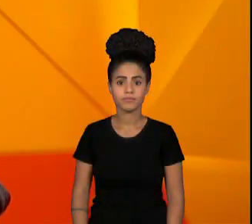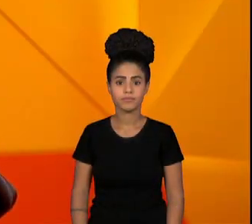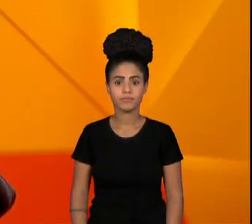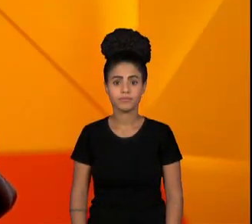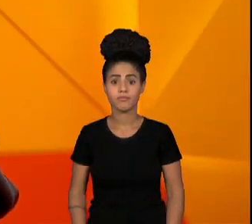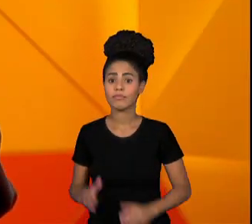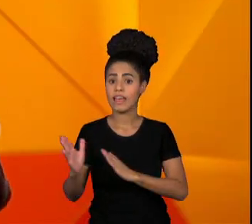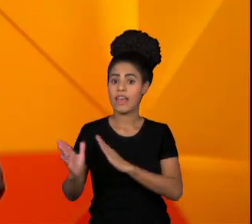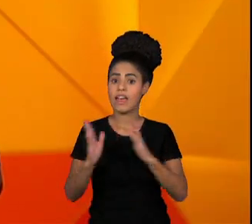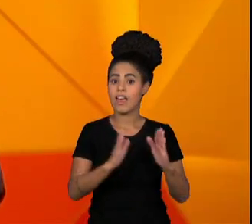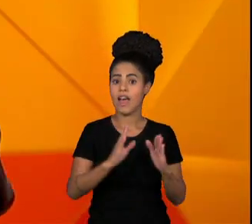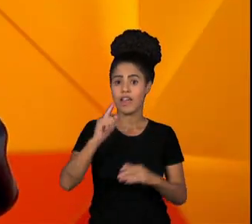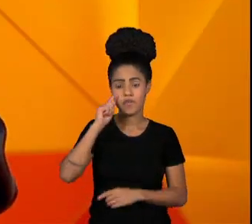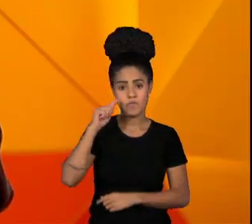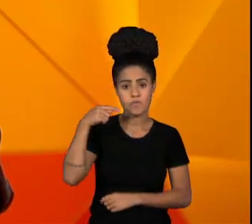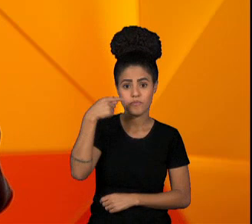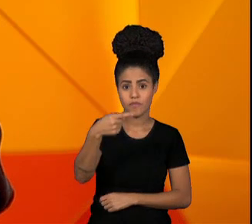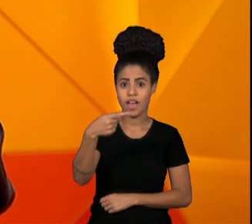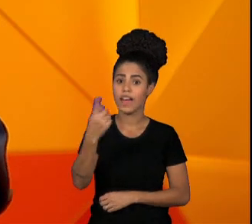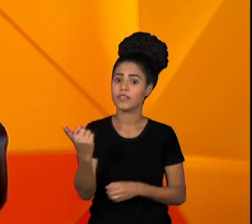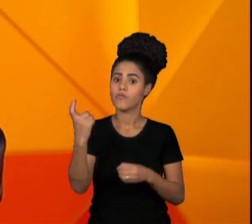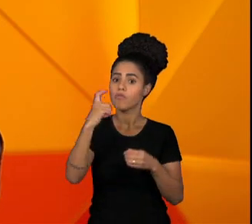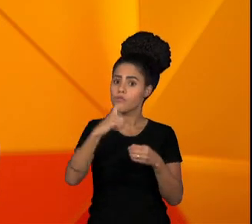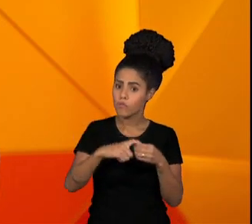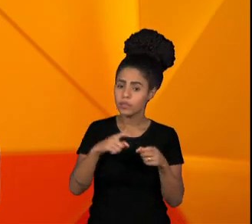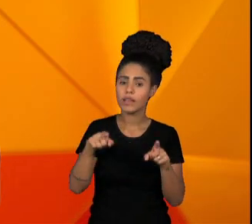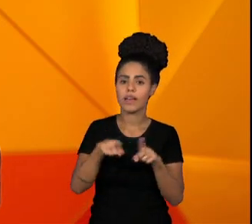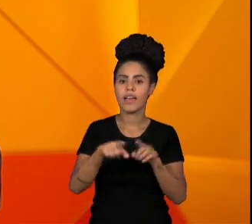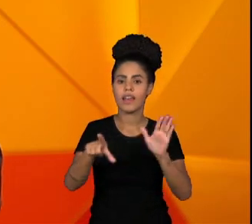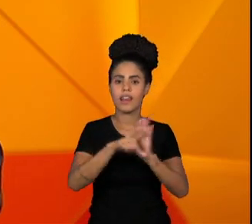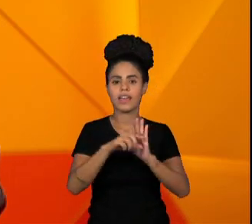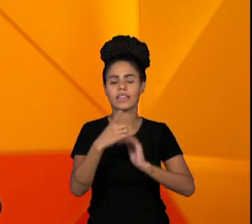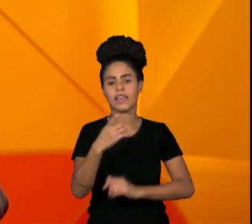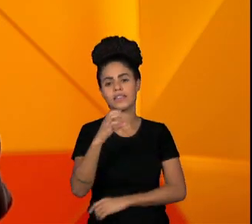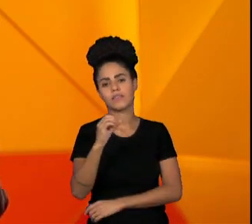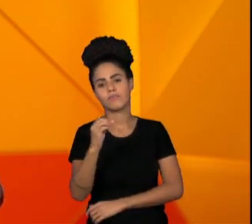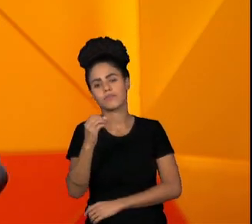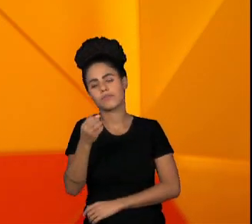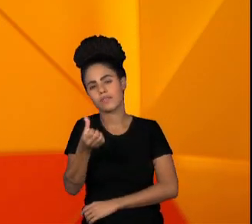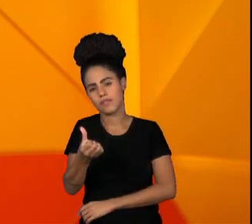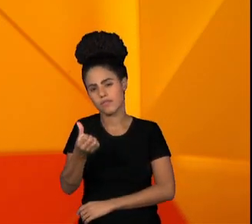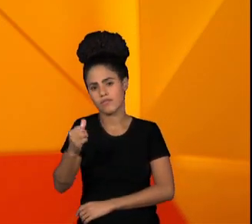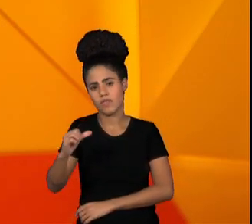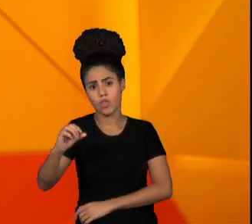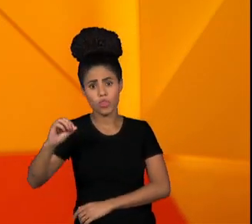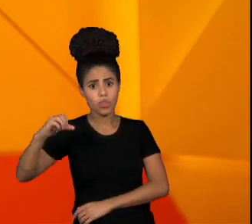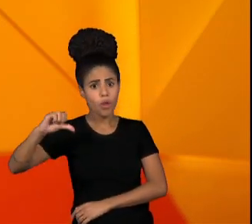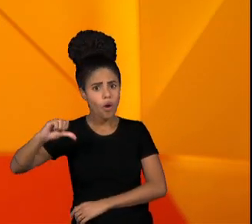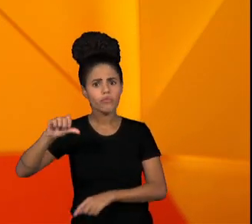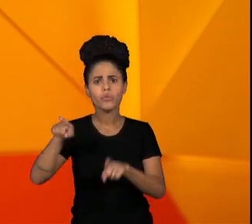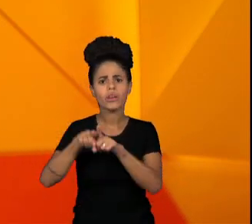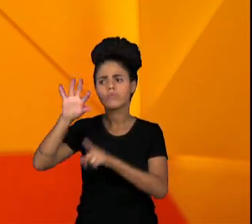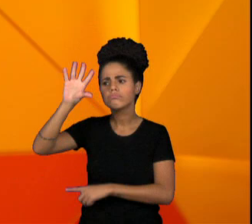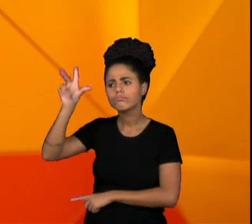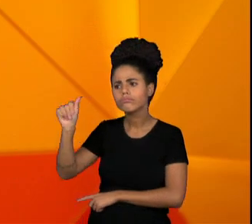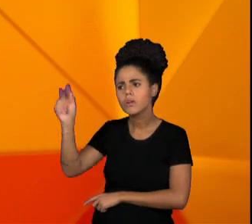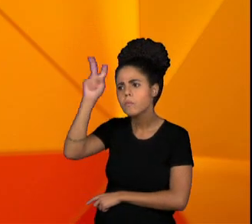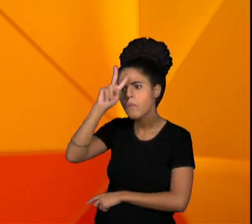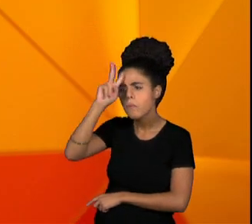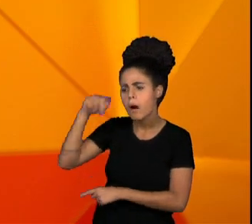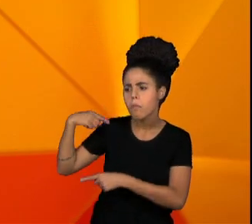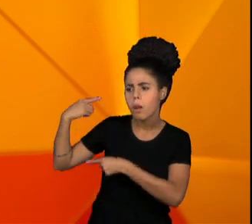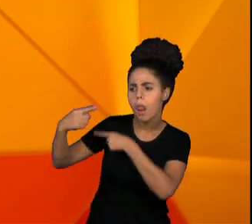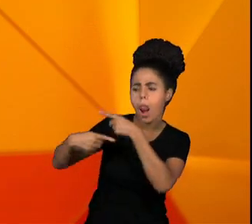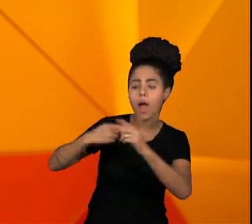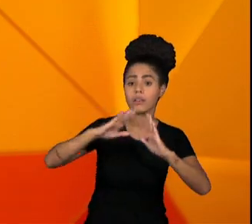mais um intervalo. Daqui a pouco a gente vai falar da Lei 10.639, que determina que a história da África seja contada nas